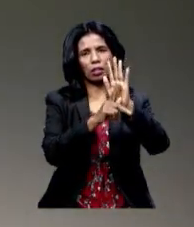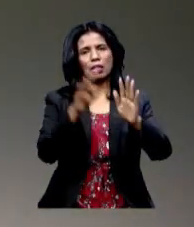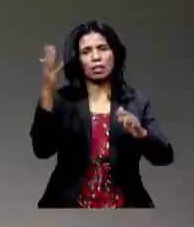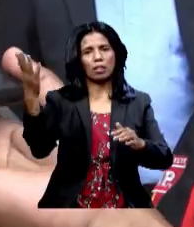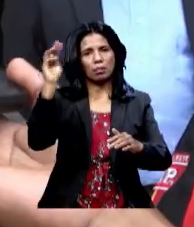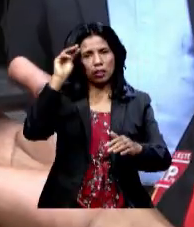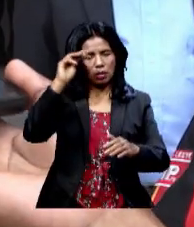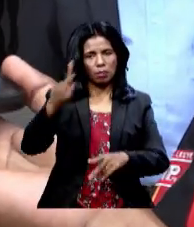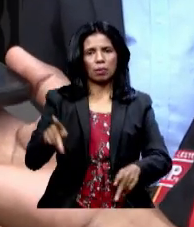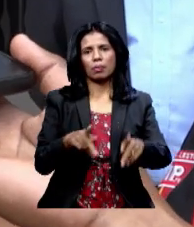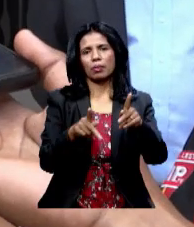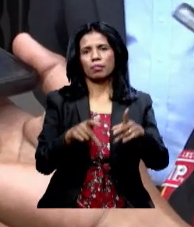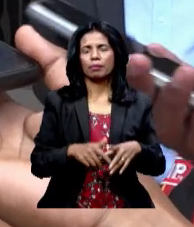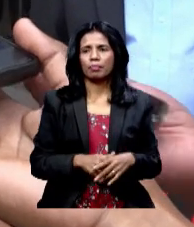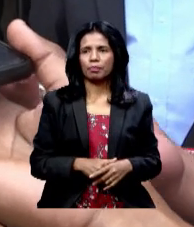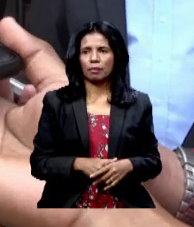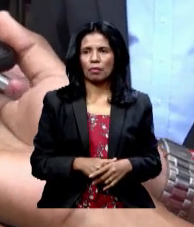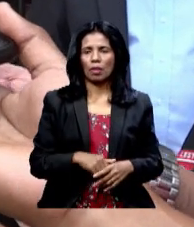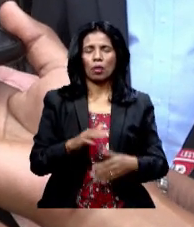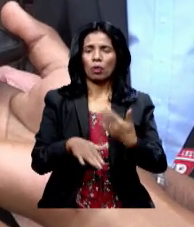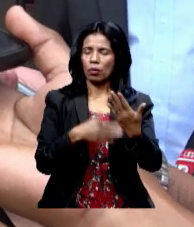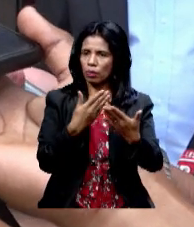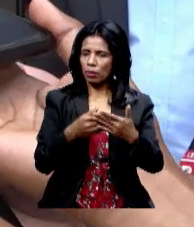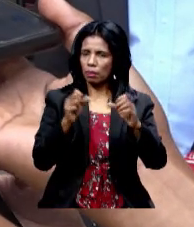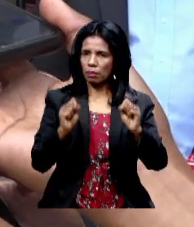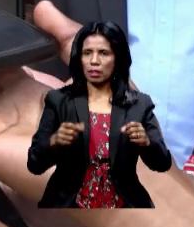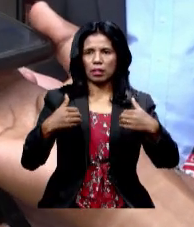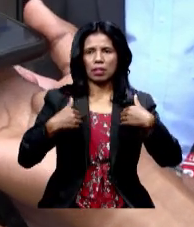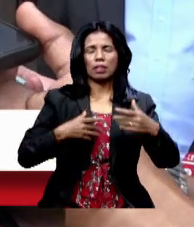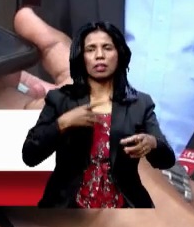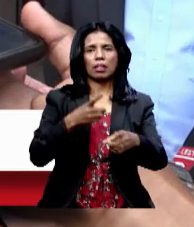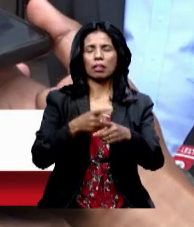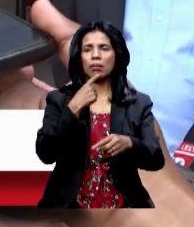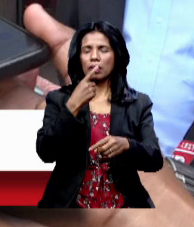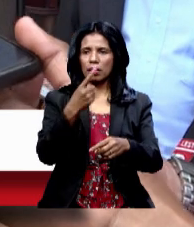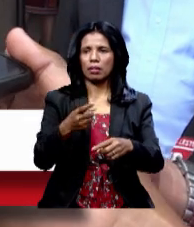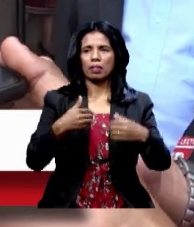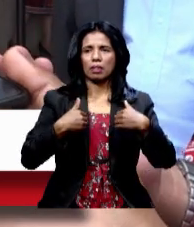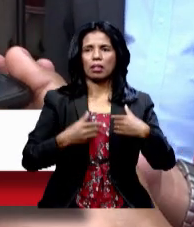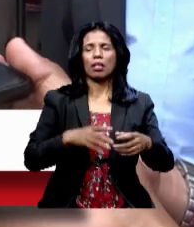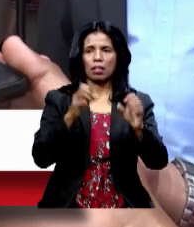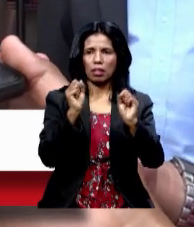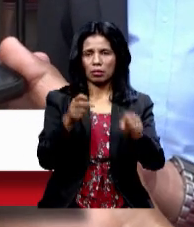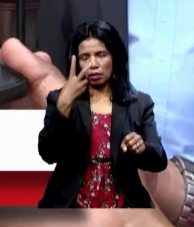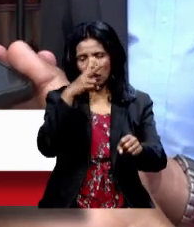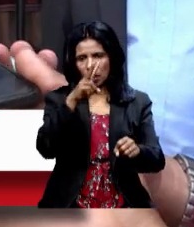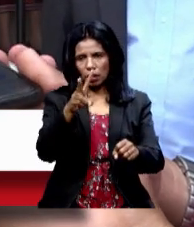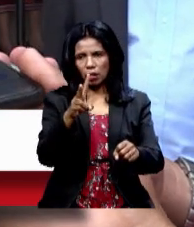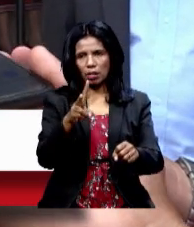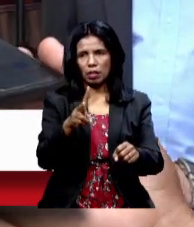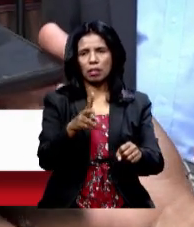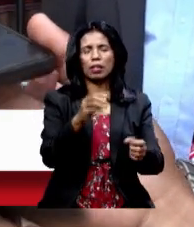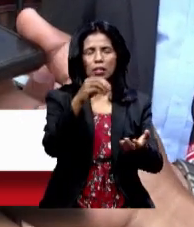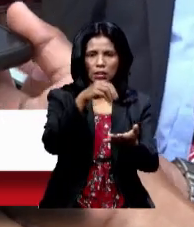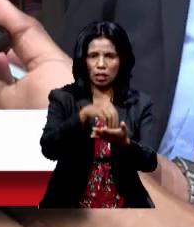público. Parti itu tuh bela ia diri itu tuh hati terbuat tidak, mai beni mus ia divera tuh bela hari kata buat nih memang ini propoin,